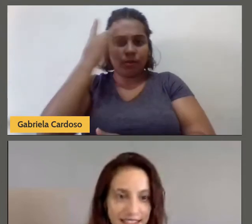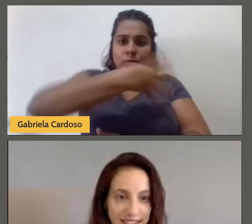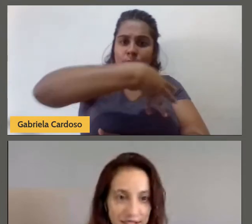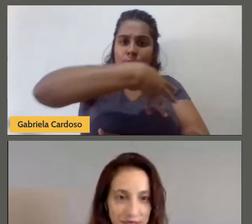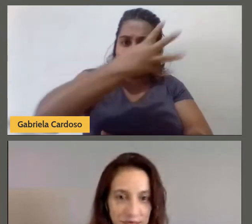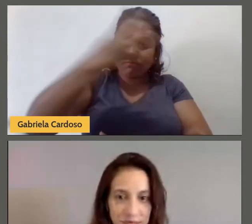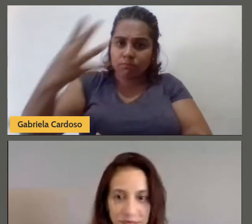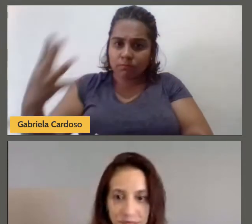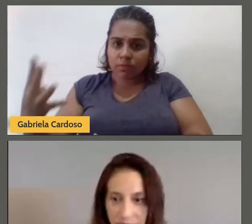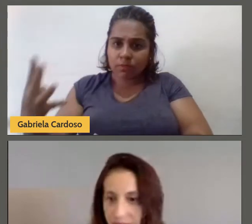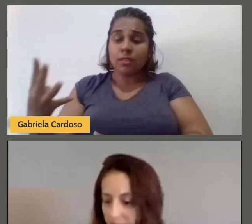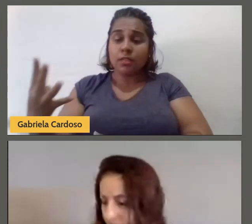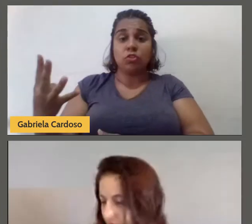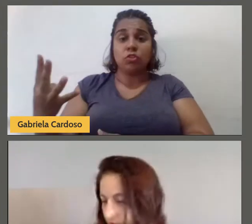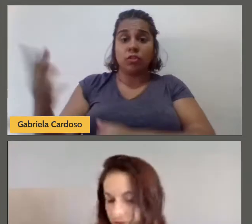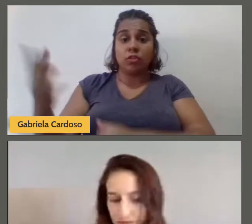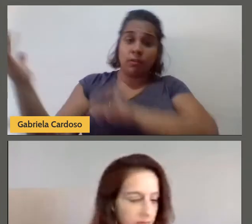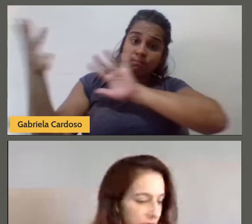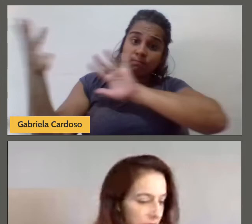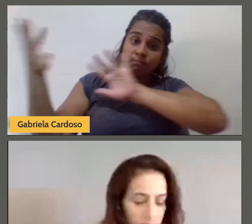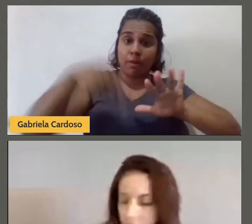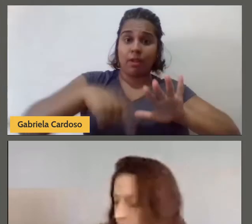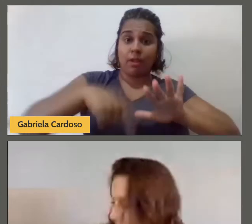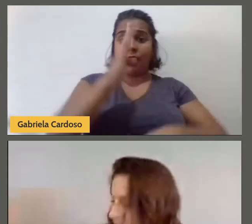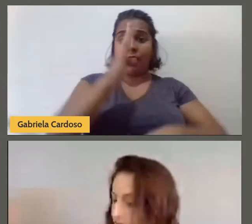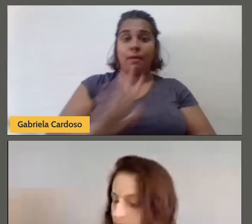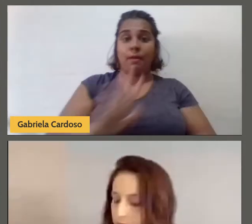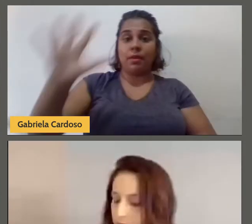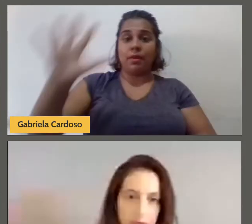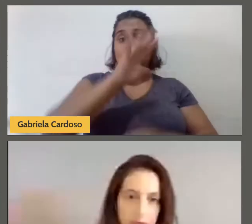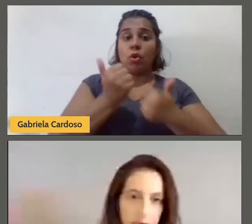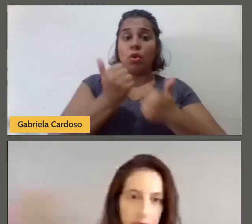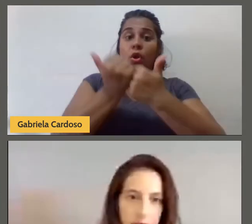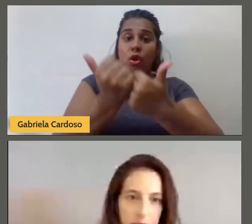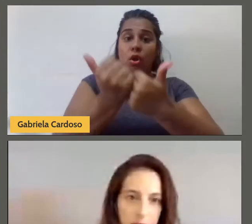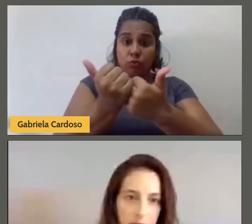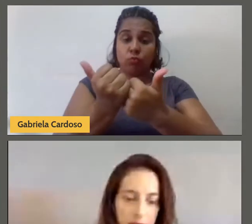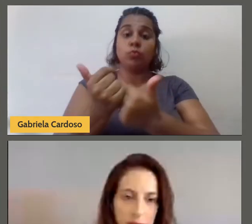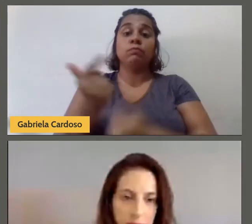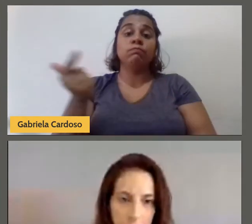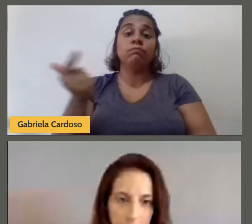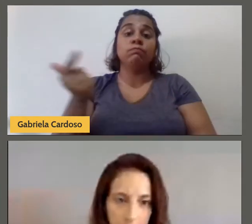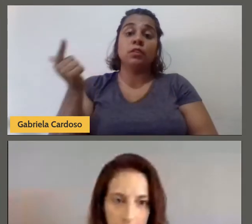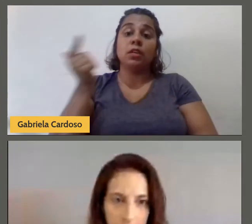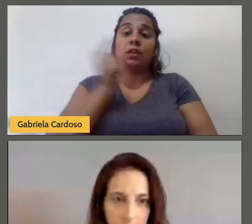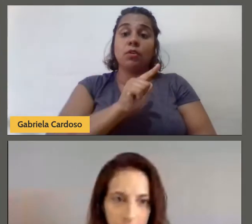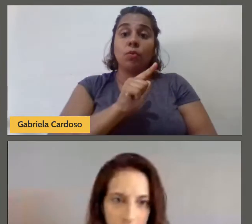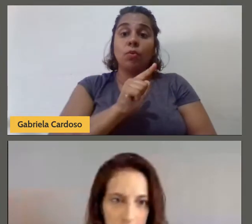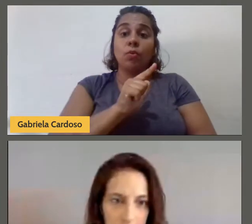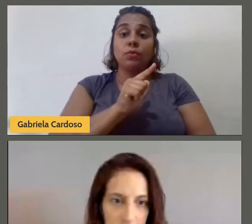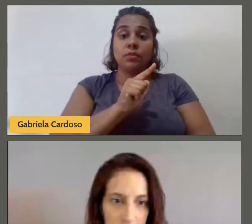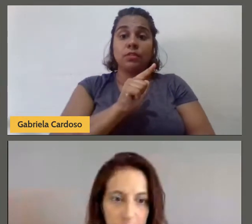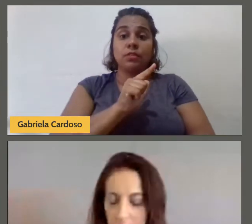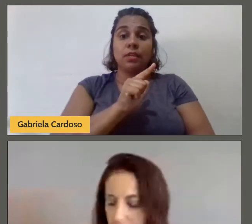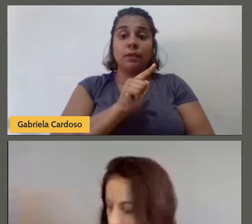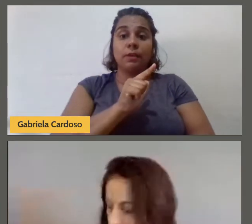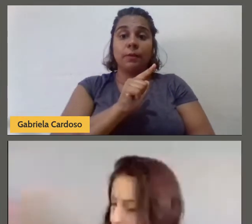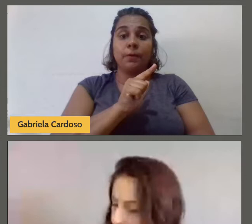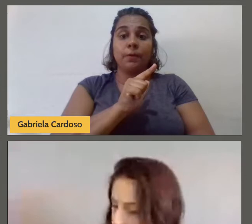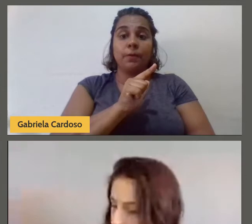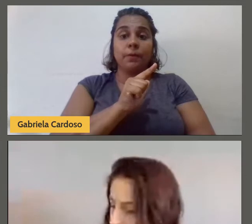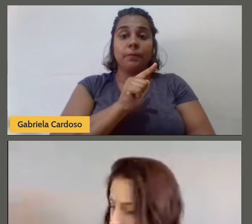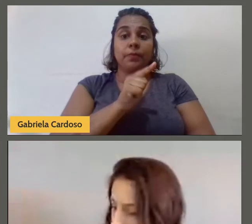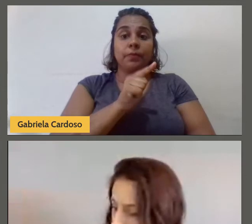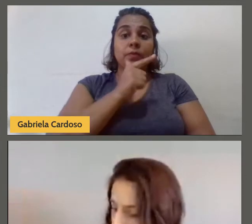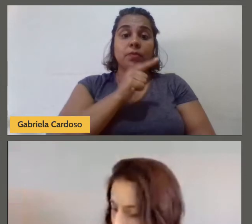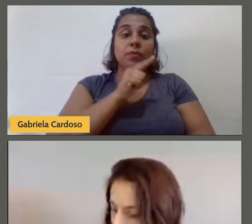sociedade brasileira. E a gente faz isso apoiando principalmente com a geração de renda. Enfim, acho que